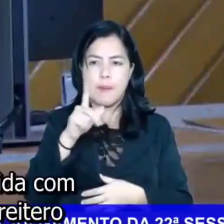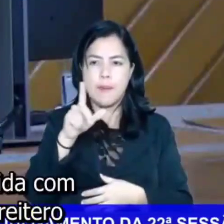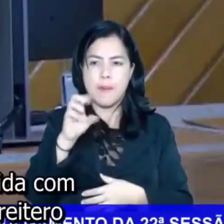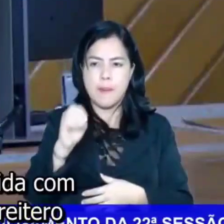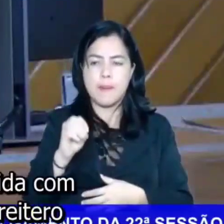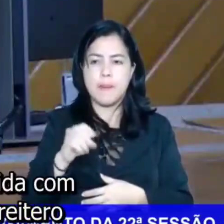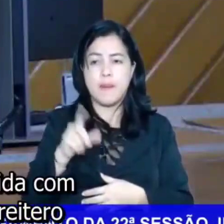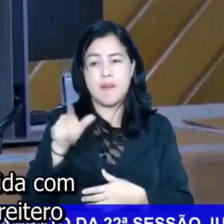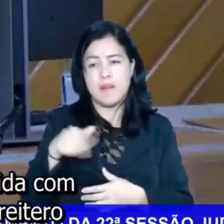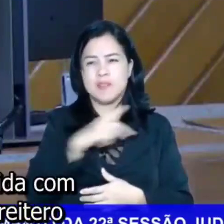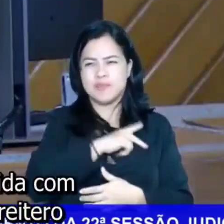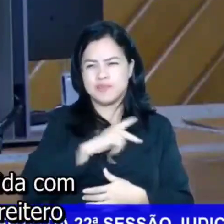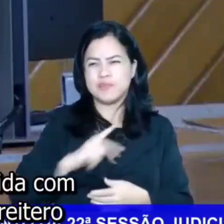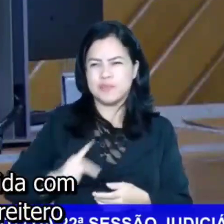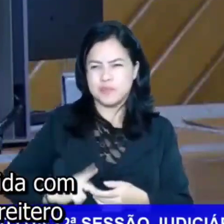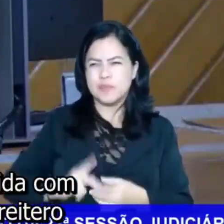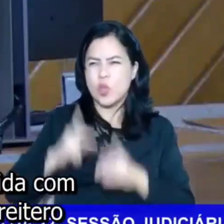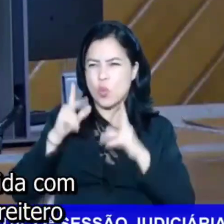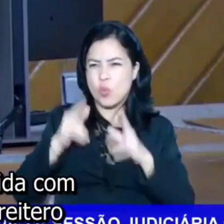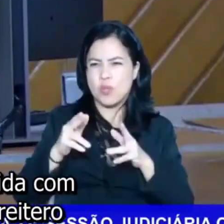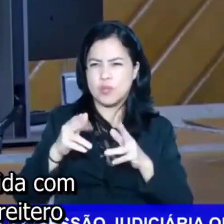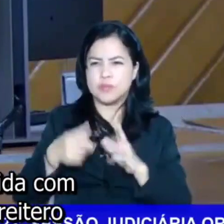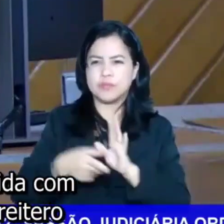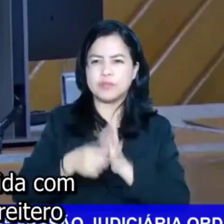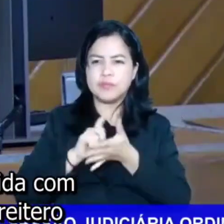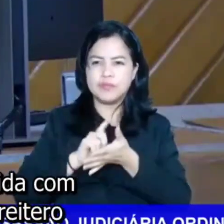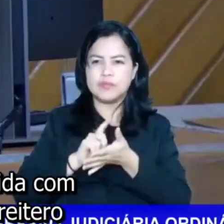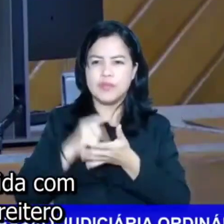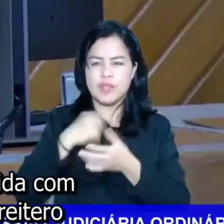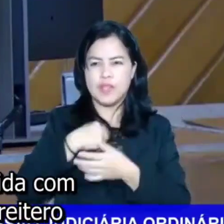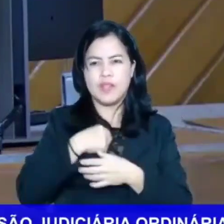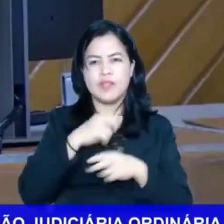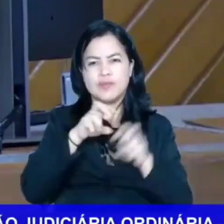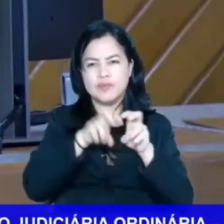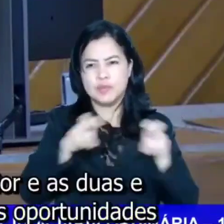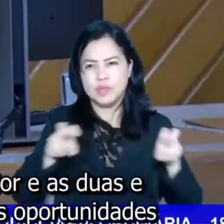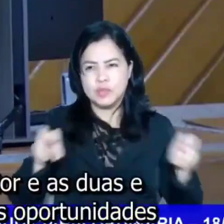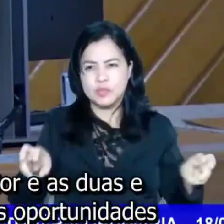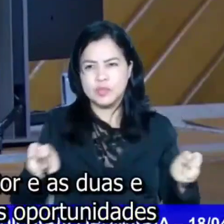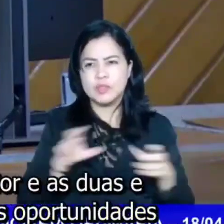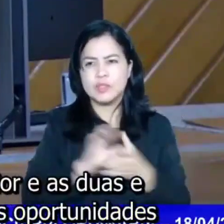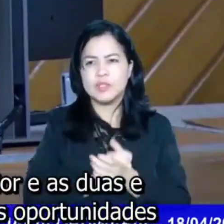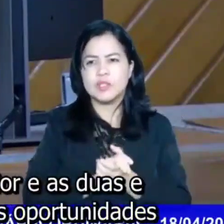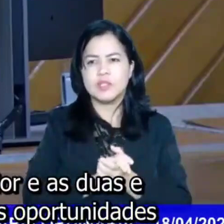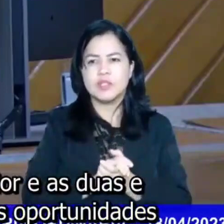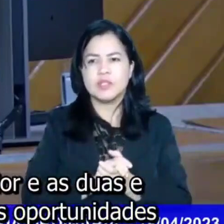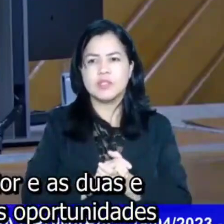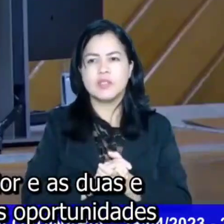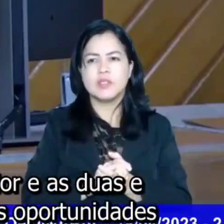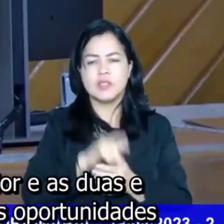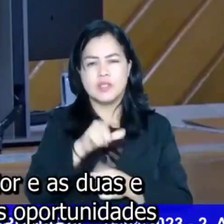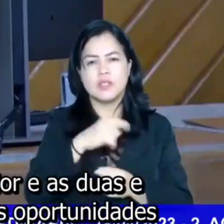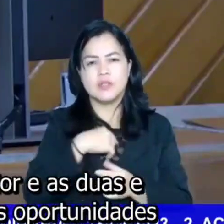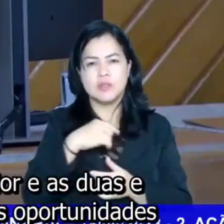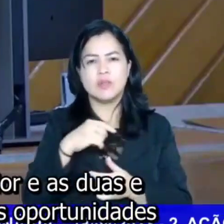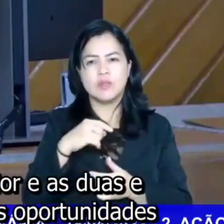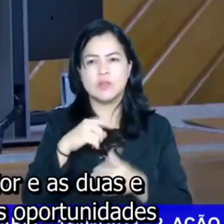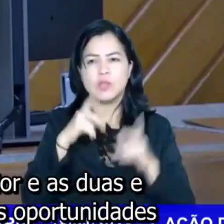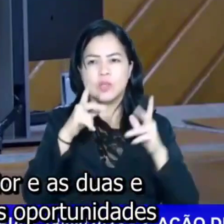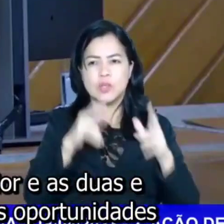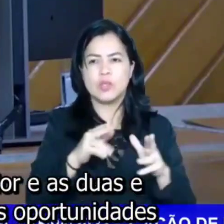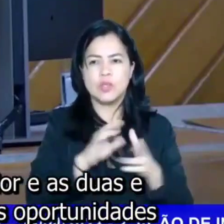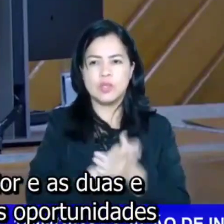do Ministério Público. A situação é muito parecida com o caso anterior, então vou poupar a corte, reitero os termos da manifestação feita no processo anterior e